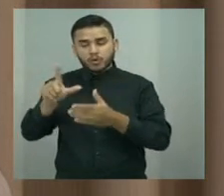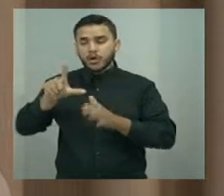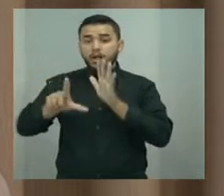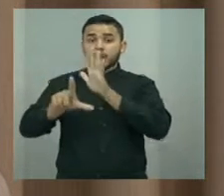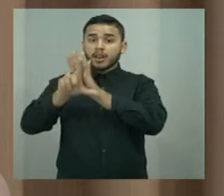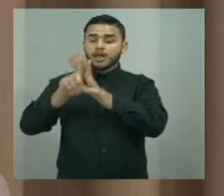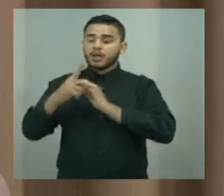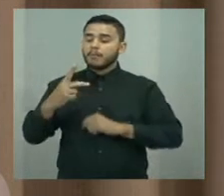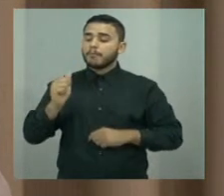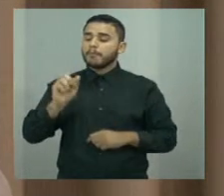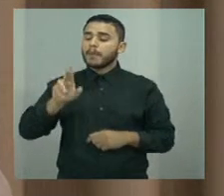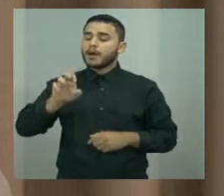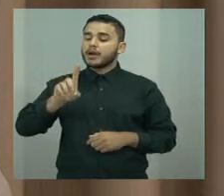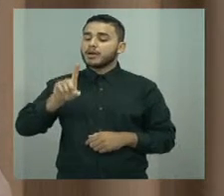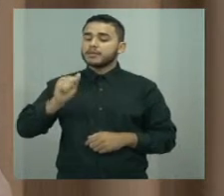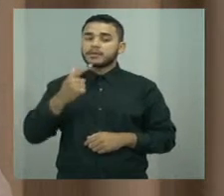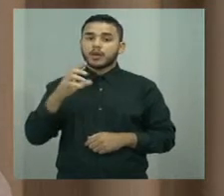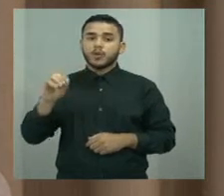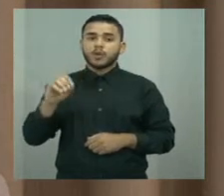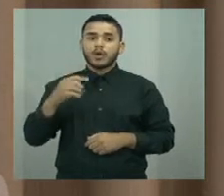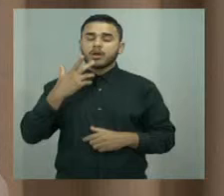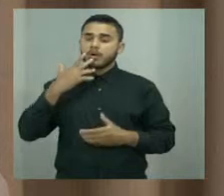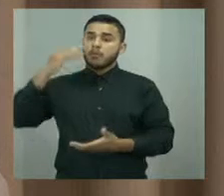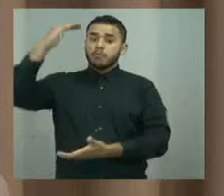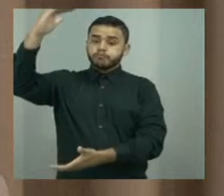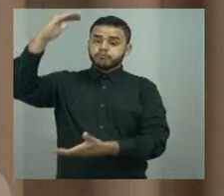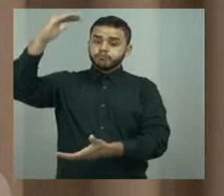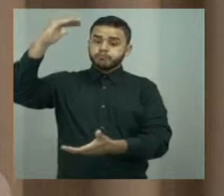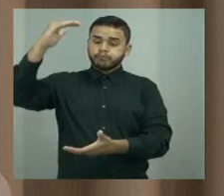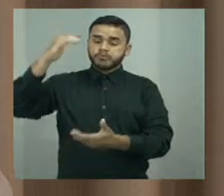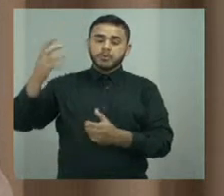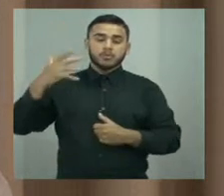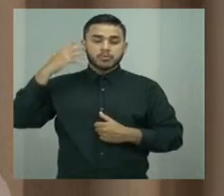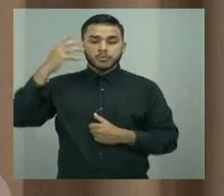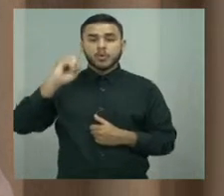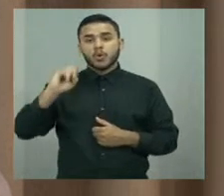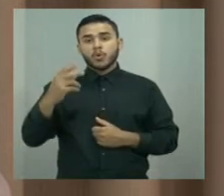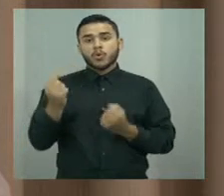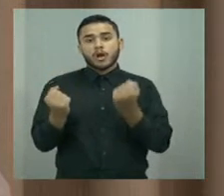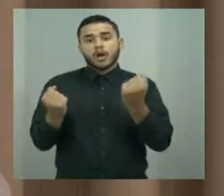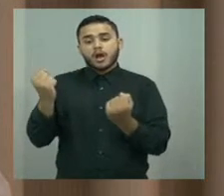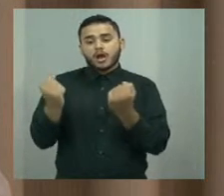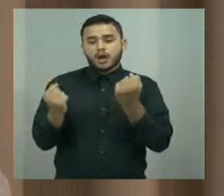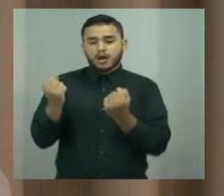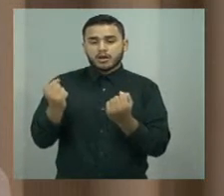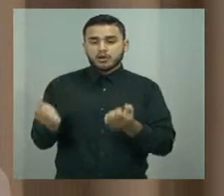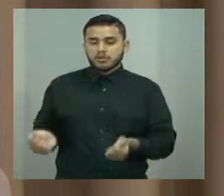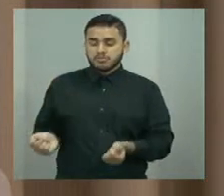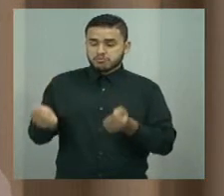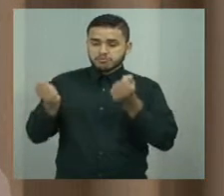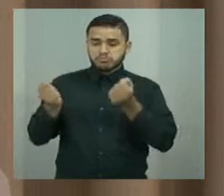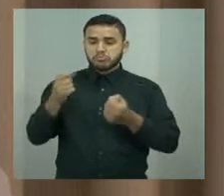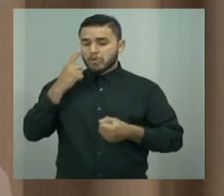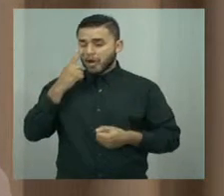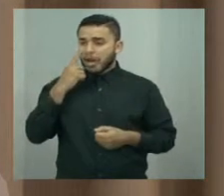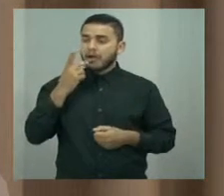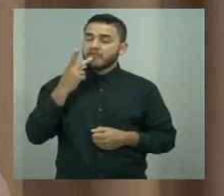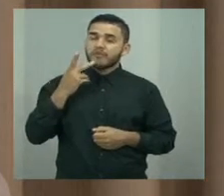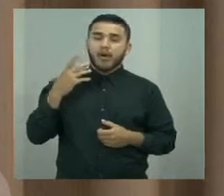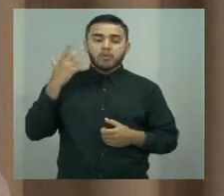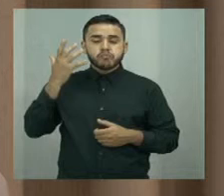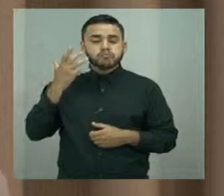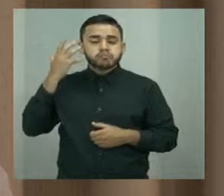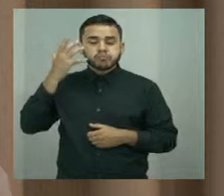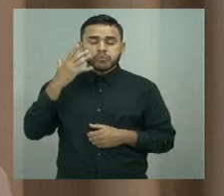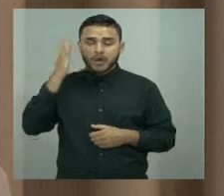do paredão, como a gente já conversou aqui, com o porta-mala aberto ou semiaberto em logradouros públicos, em geral, né? Então, tem